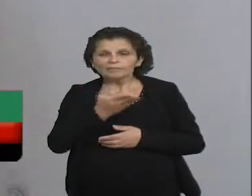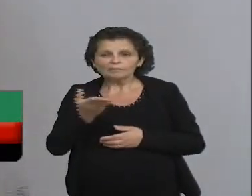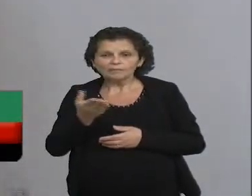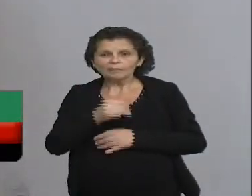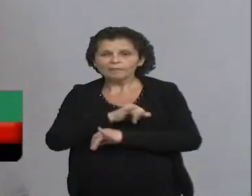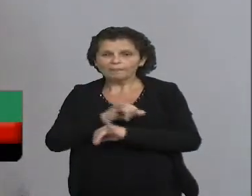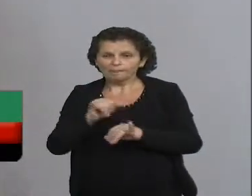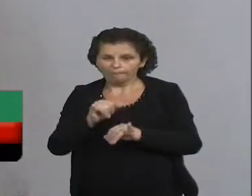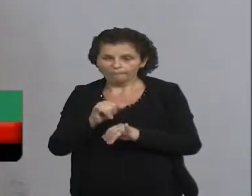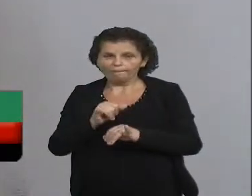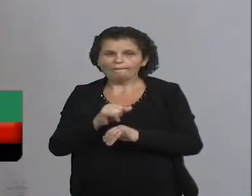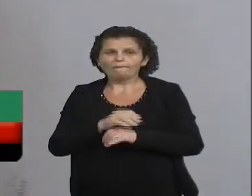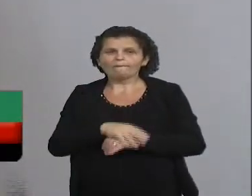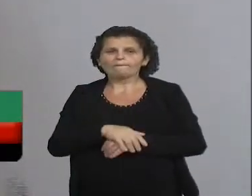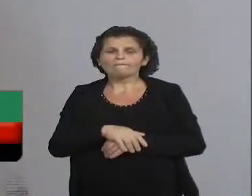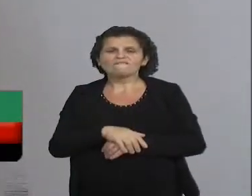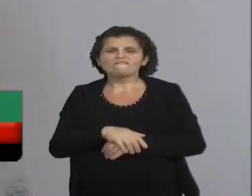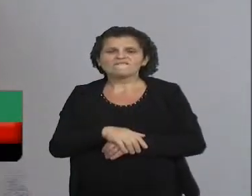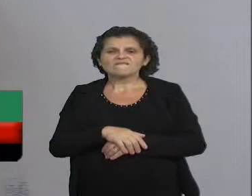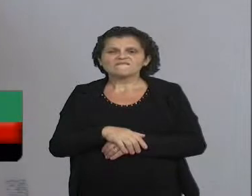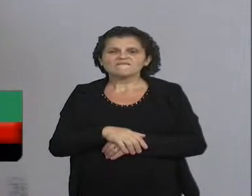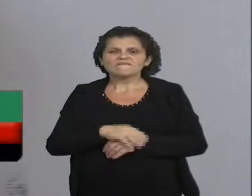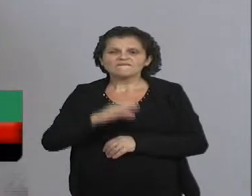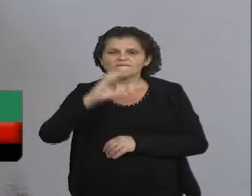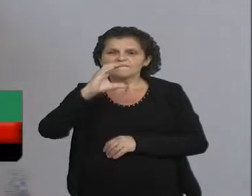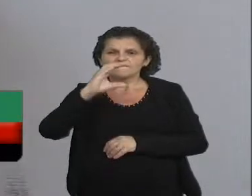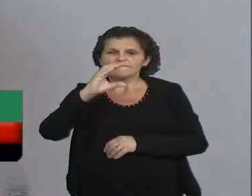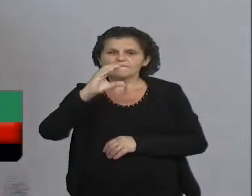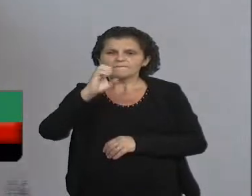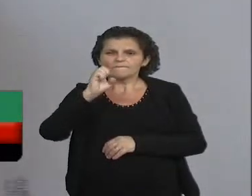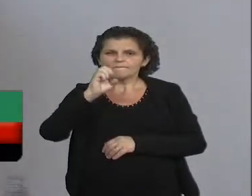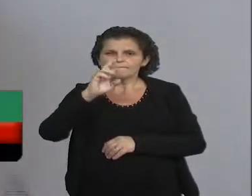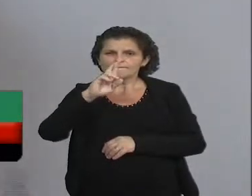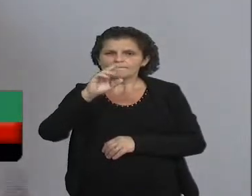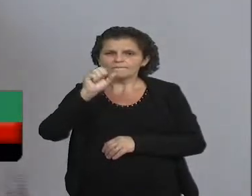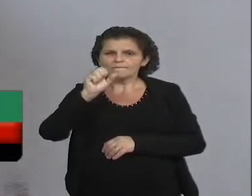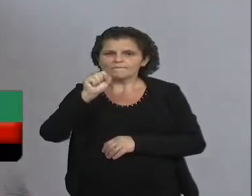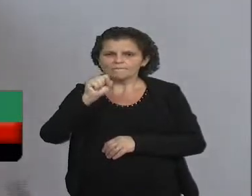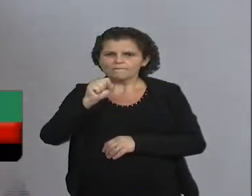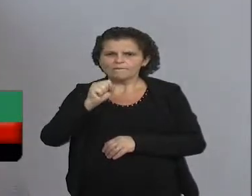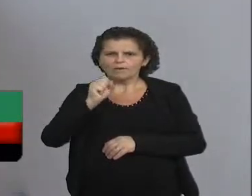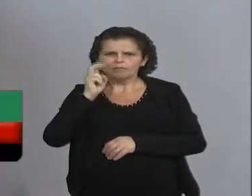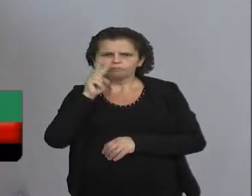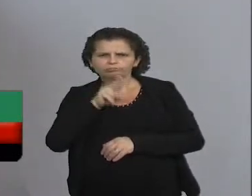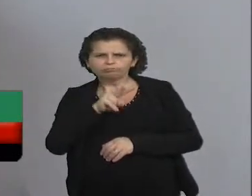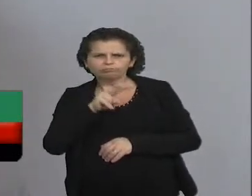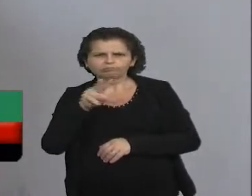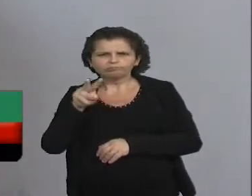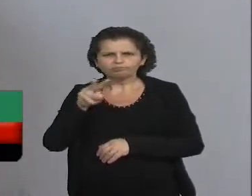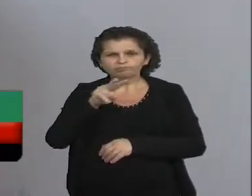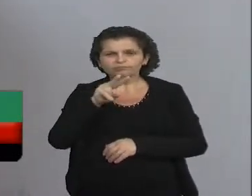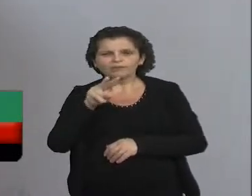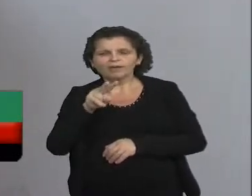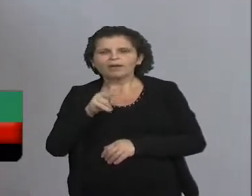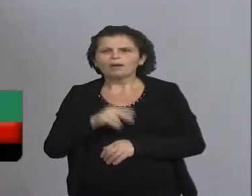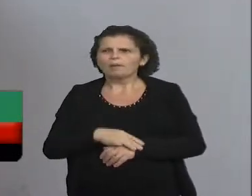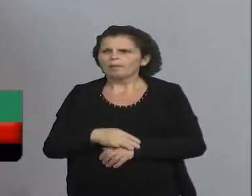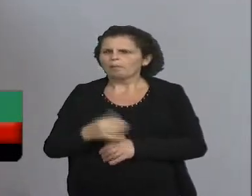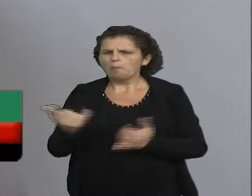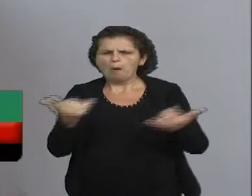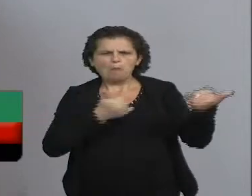dizer também que o César eu conheço de vista, mas eu vi